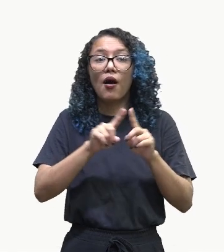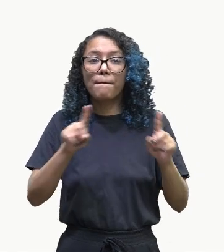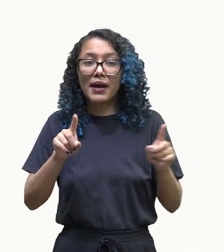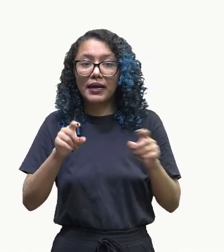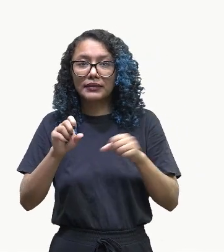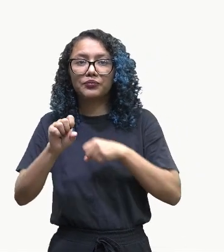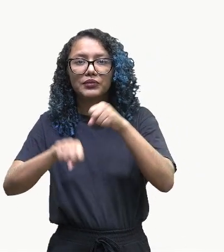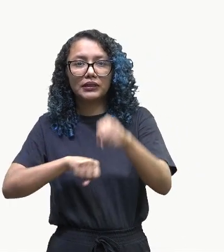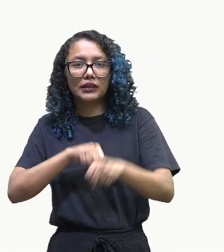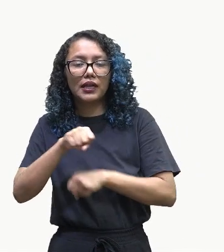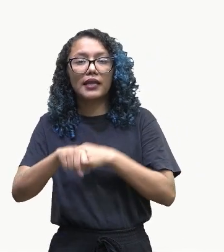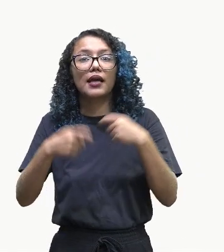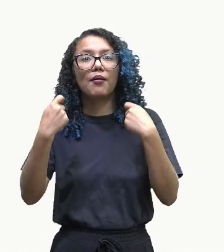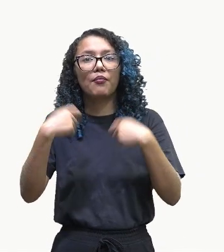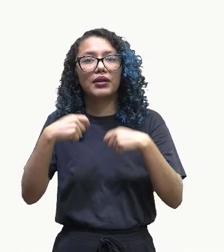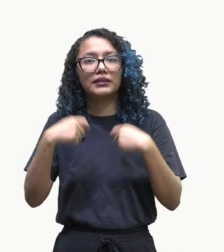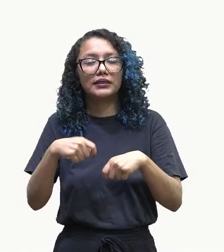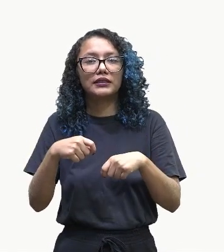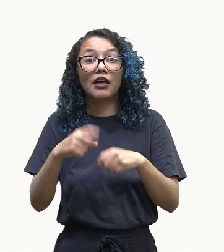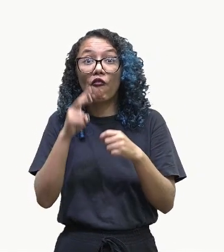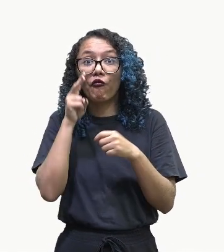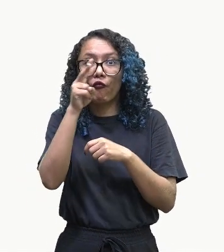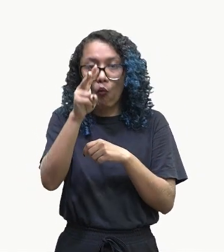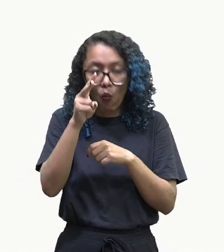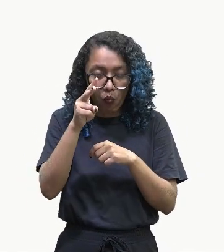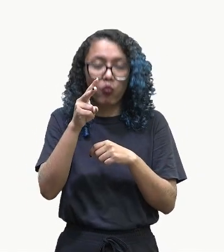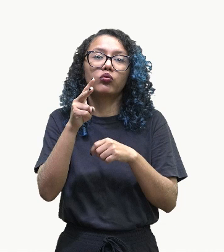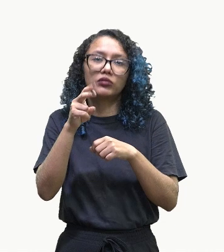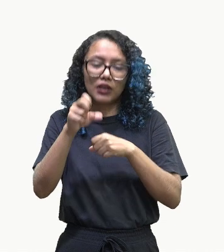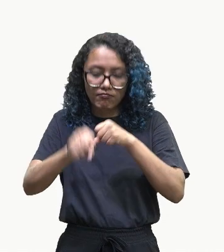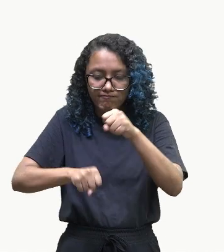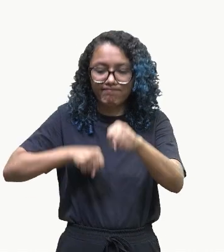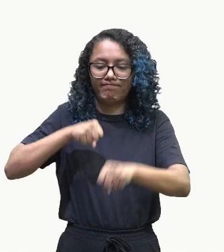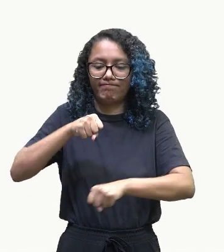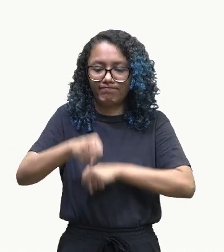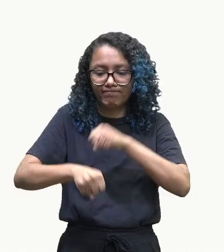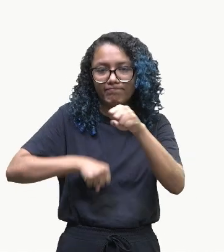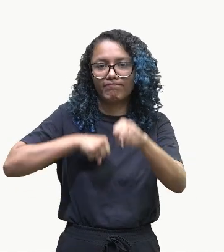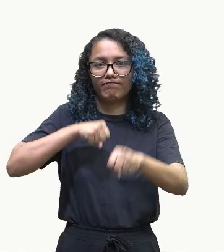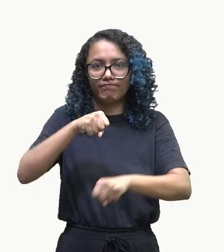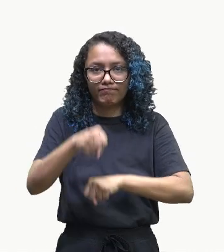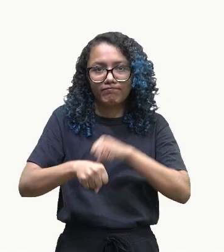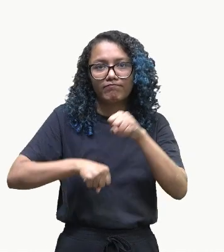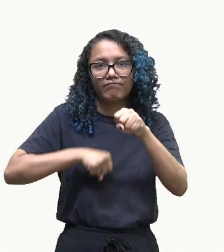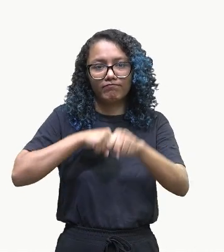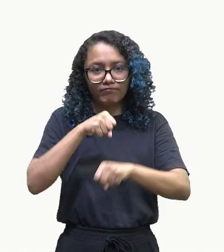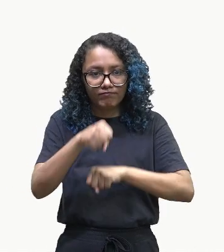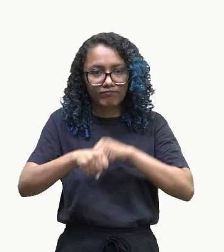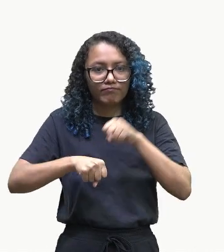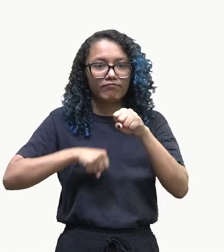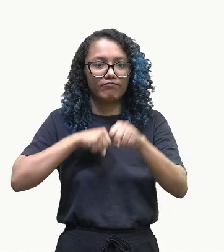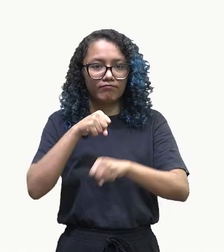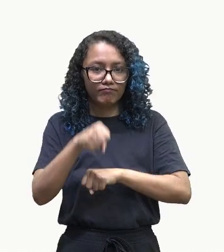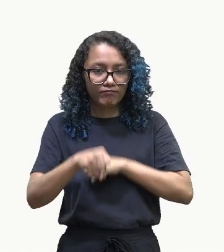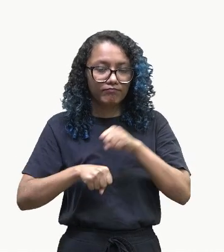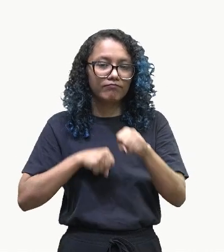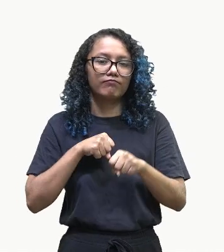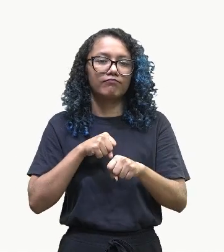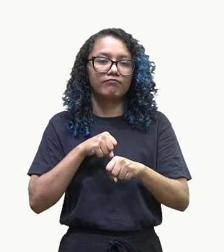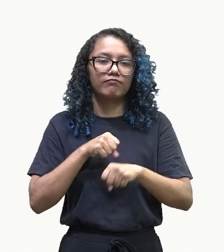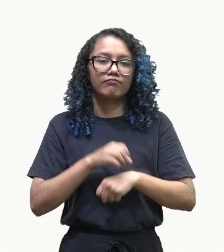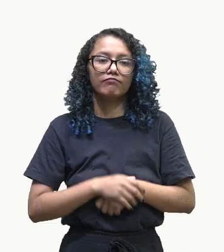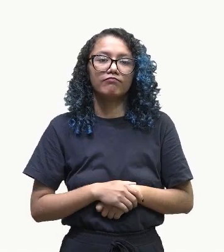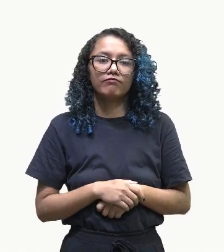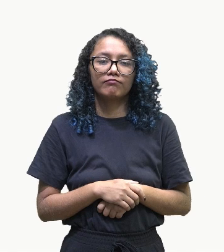uma pressão, né? Então é manual. Muitas pessoas lo usam para ser deporte ou